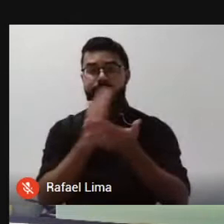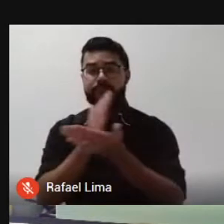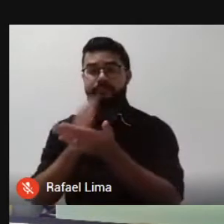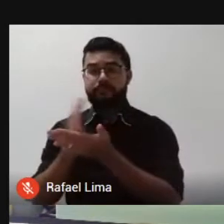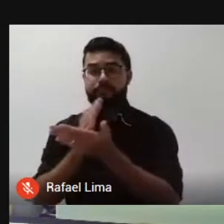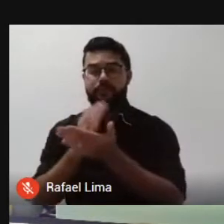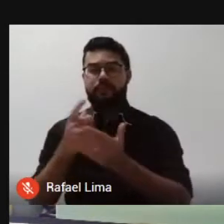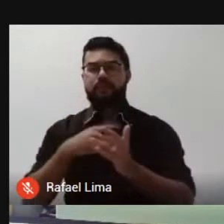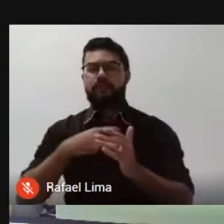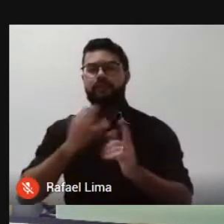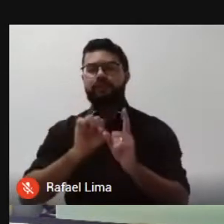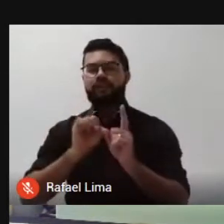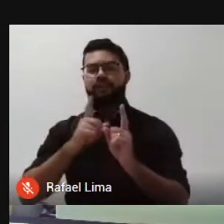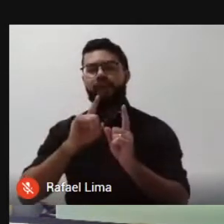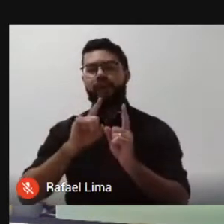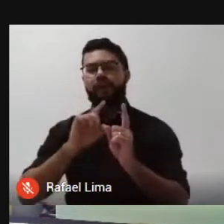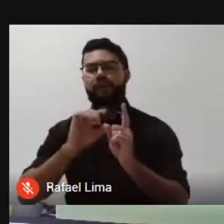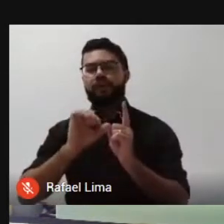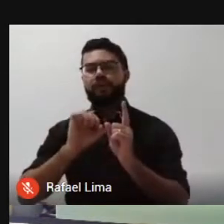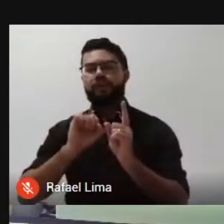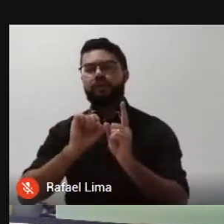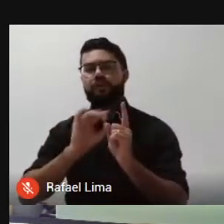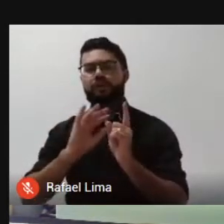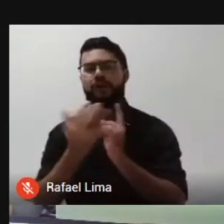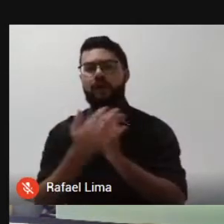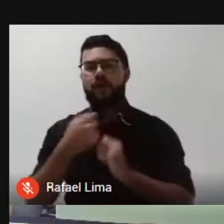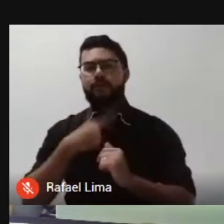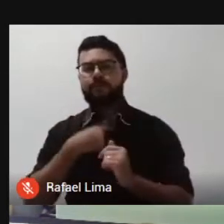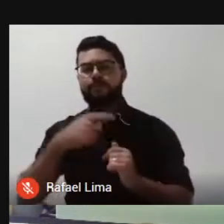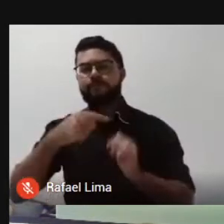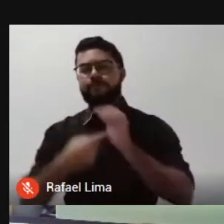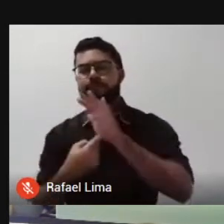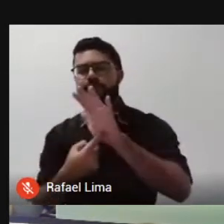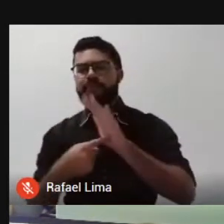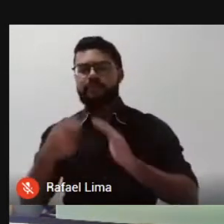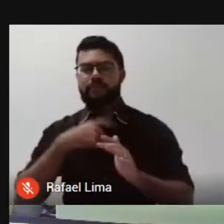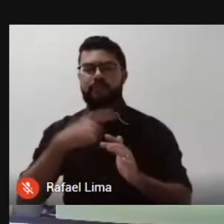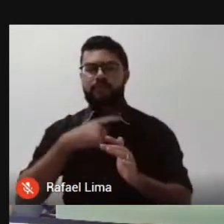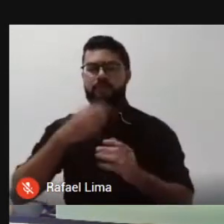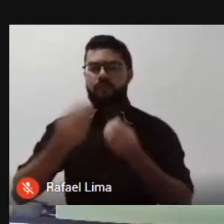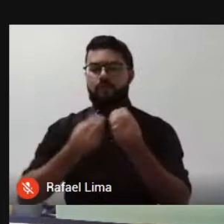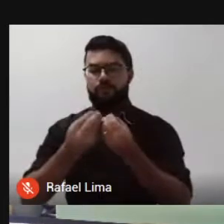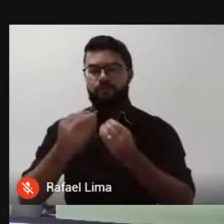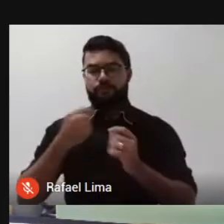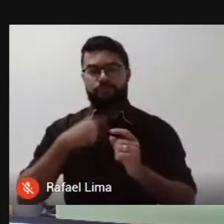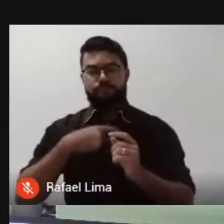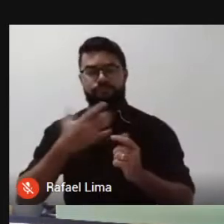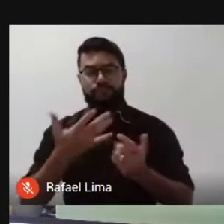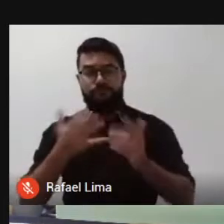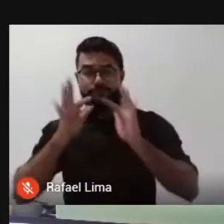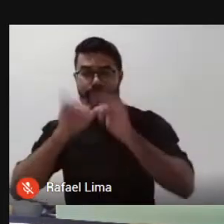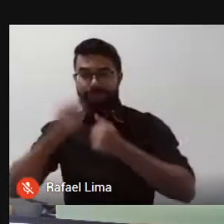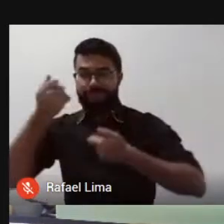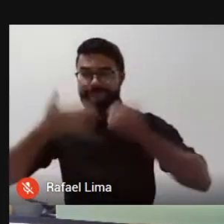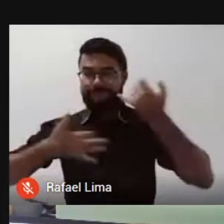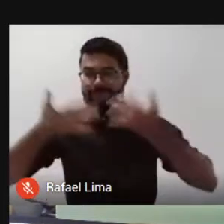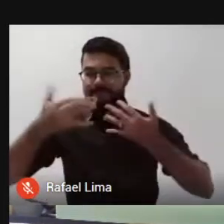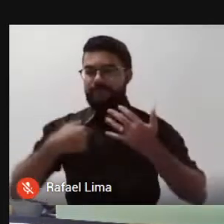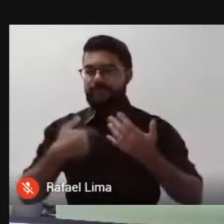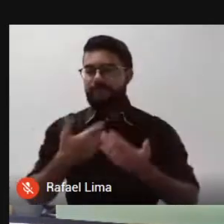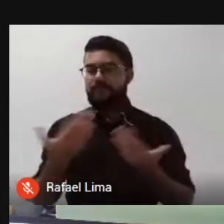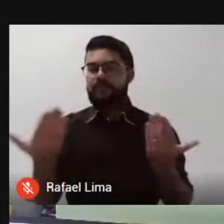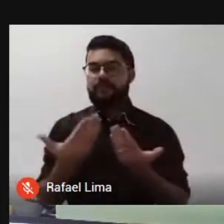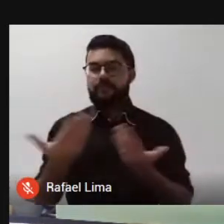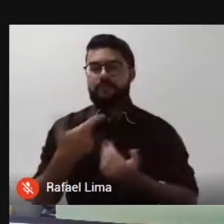sociais, o Instagram e o Twitter, para se comunicar com o núcleo. Finalizo por aqui para passar a palavra para meu